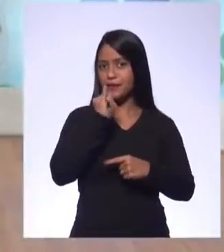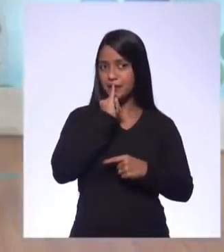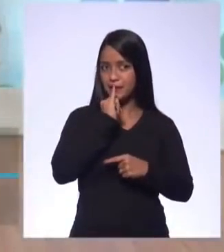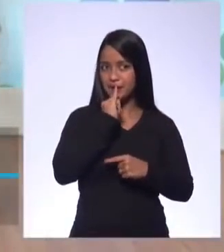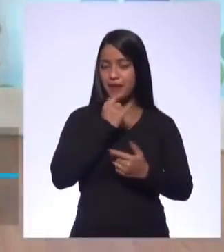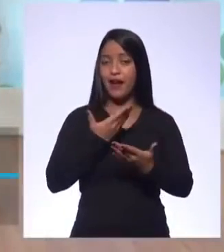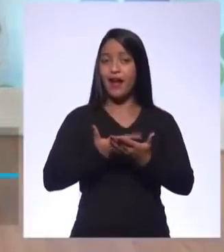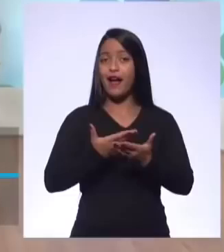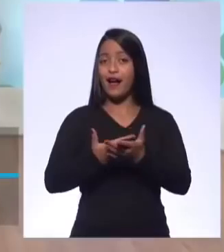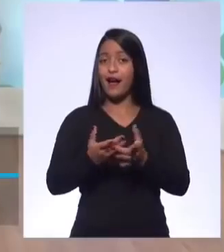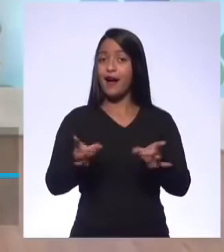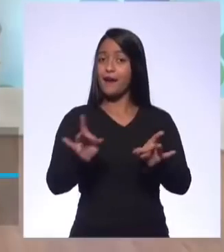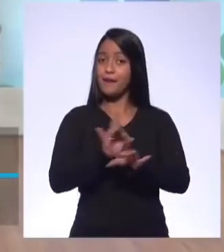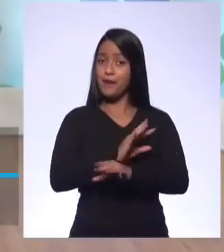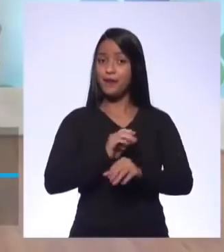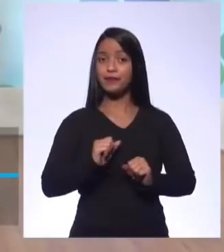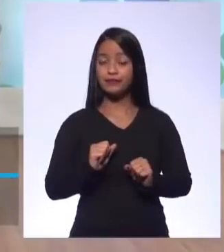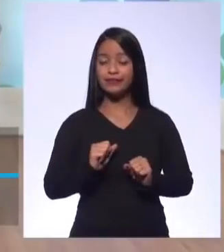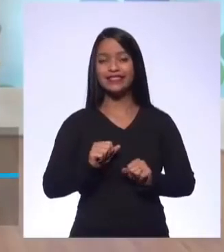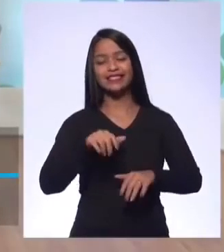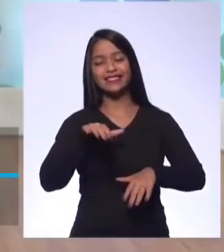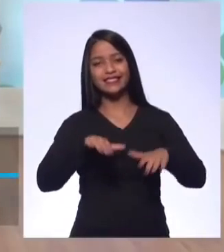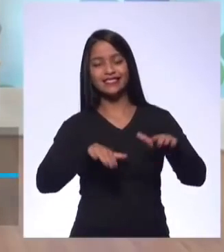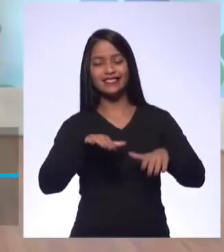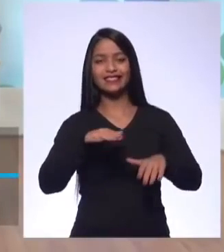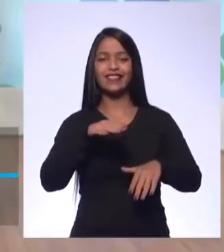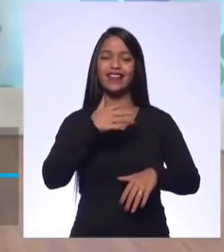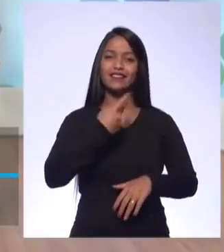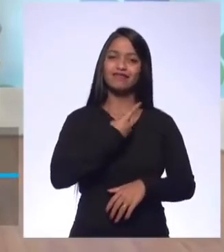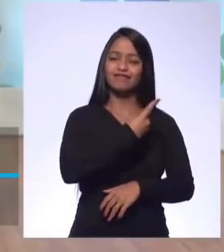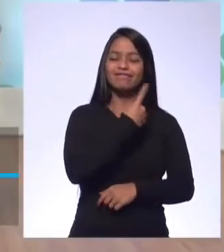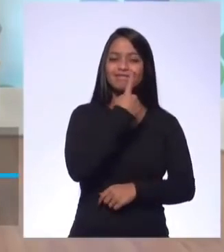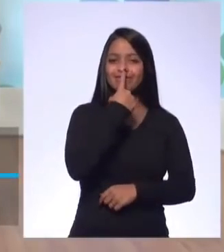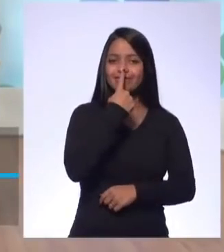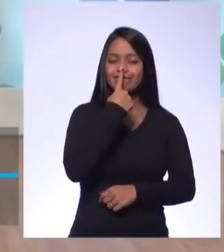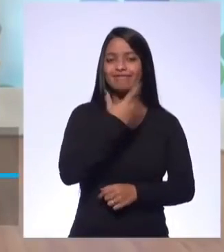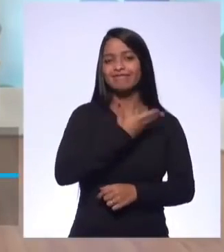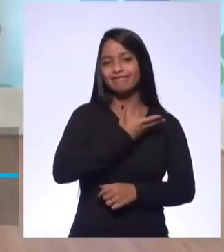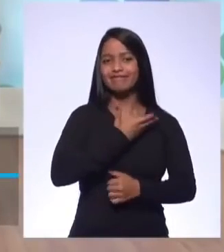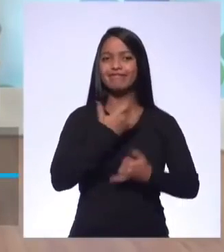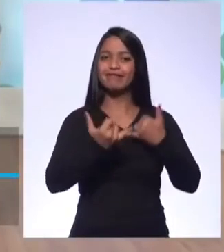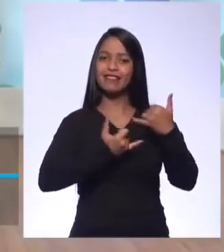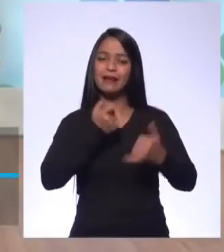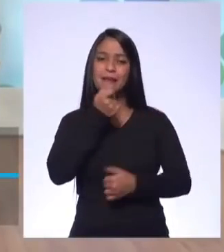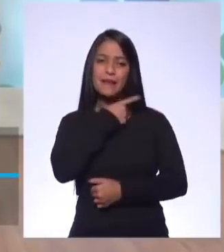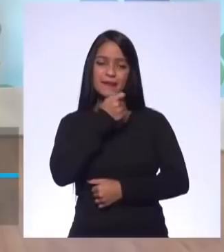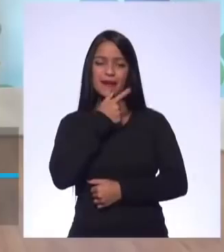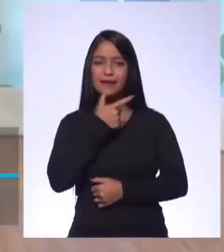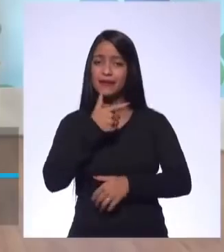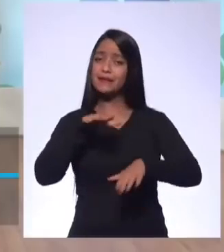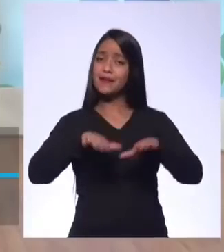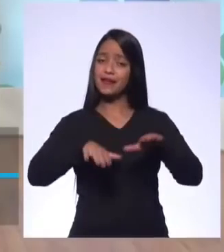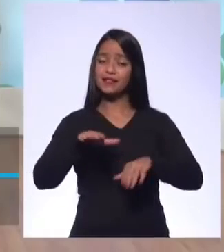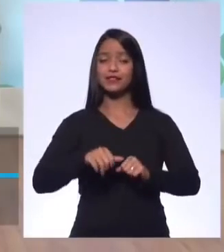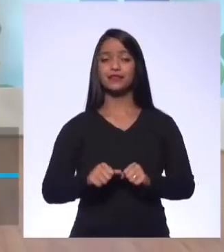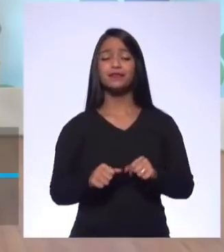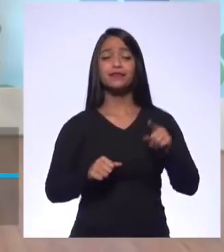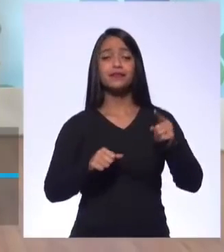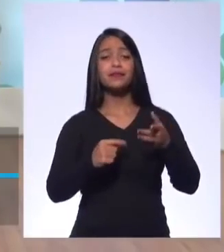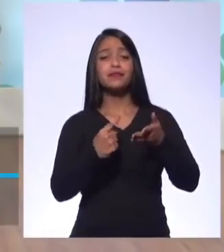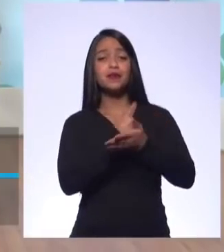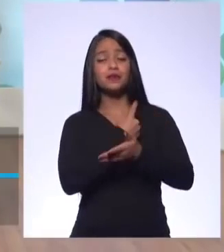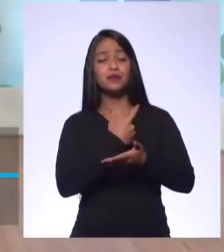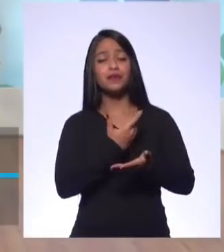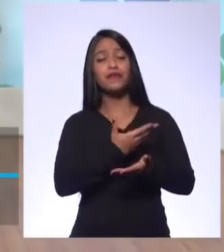EFAP. Depende também do nível de intimidade que você tem com a pessoa, se você costuma brincar com ela ou não, tem tudo isso. Como você proporia para